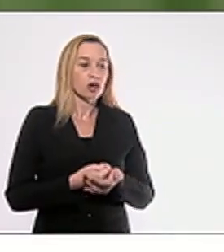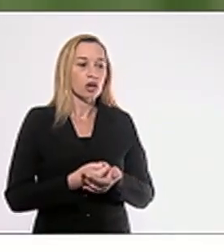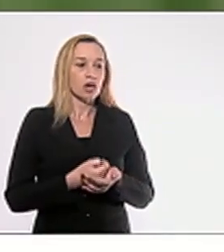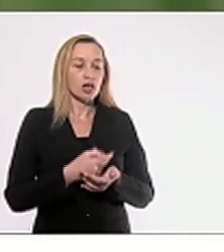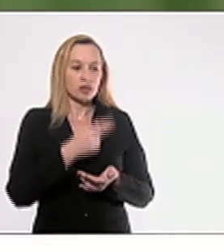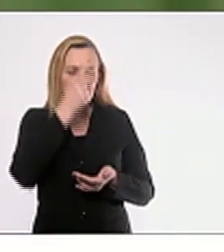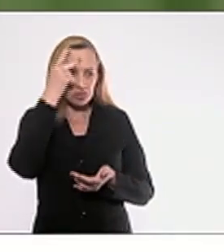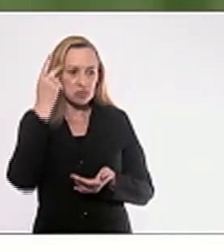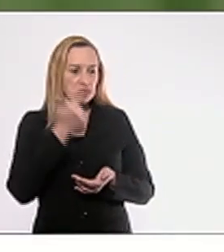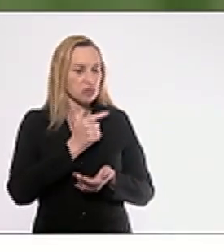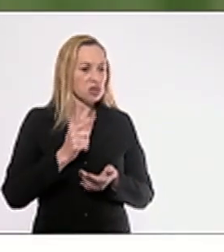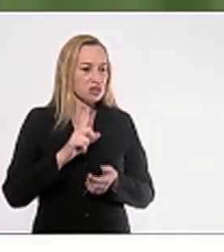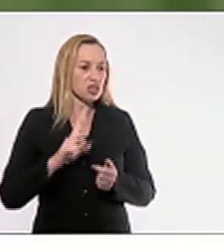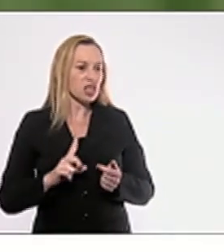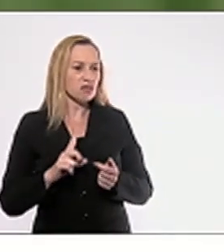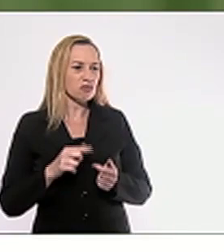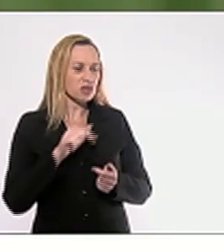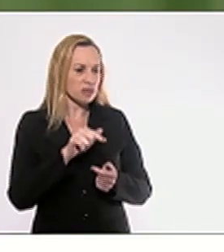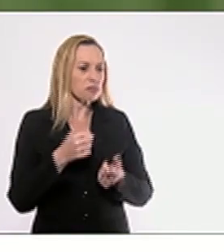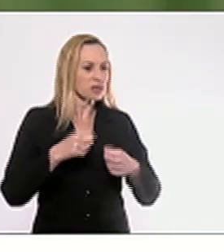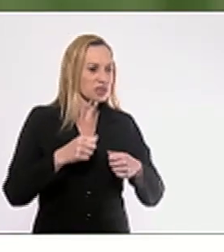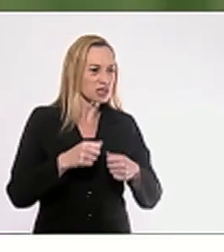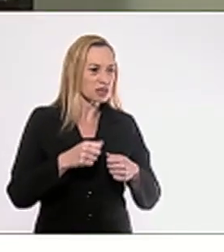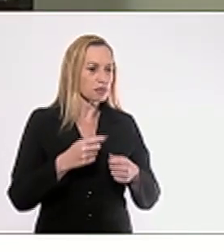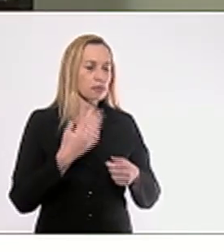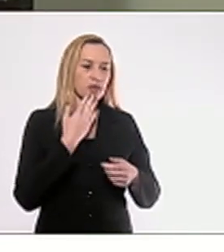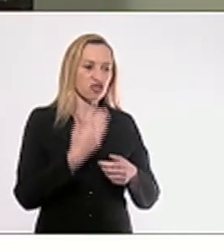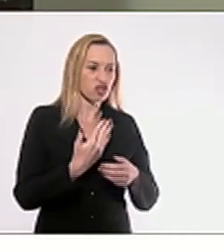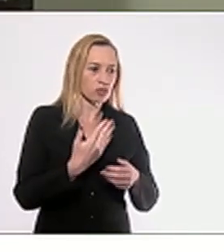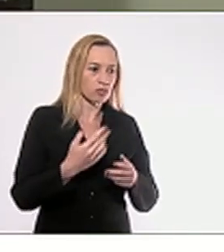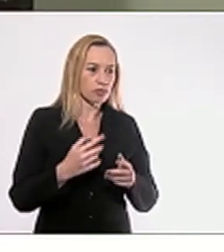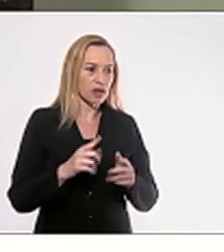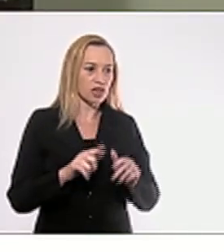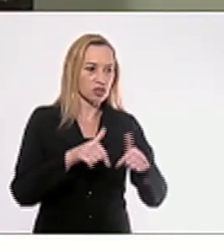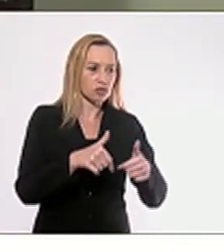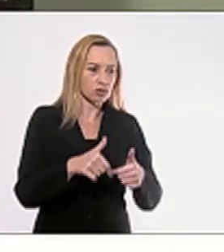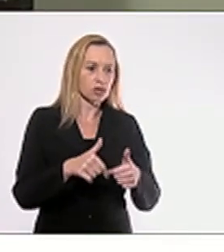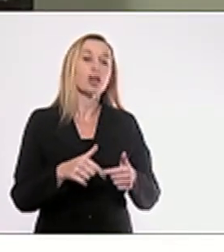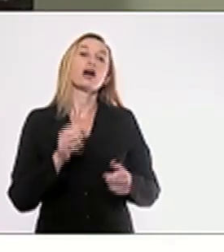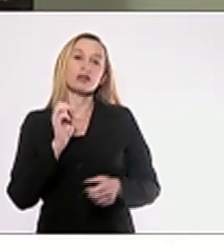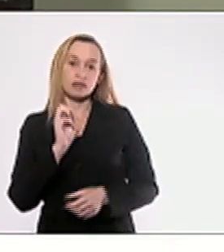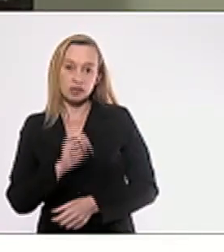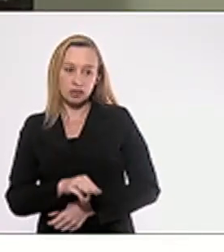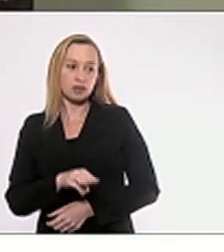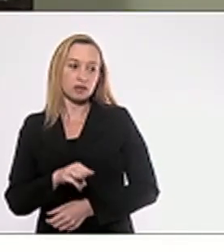têm autorização para não instalar? Sim, isso está previsto nesse decreto 553, 76.